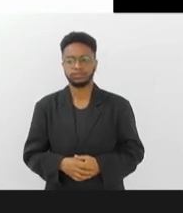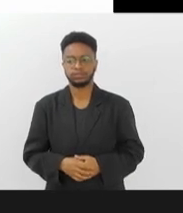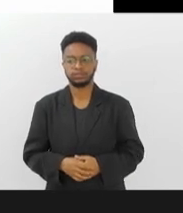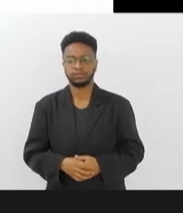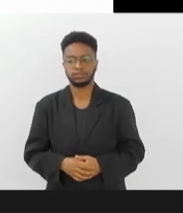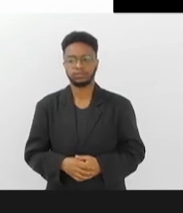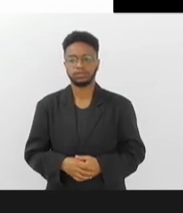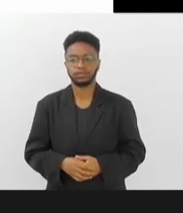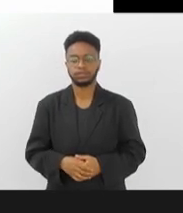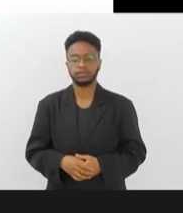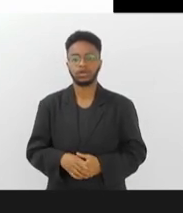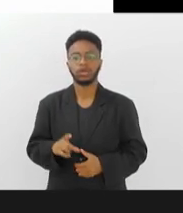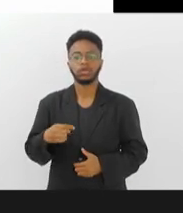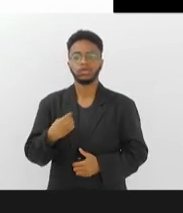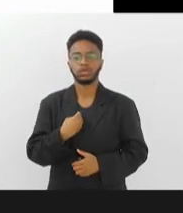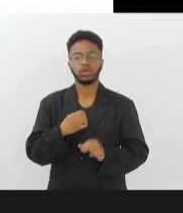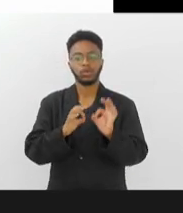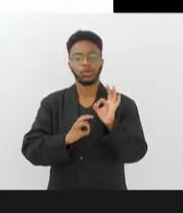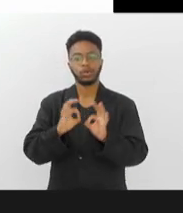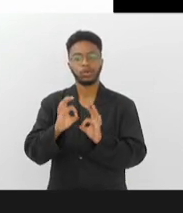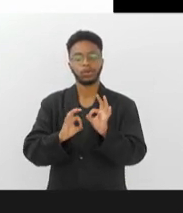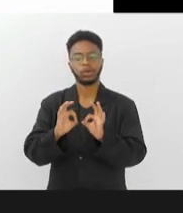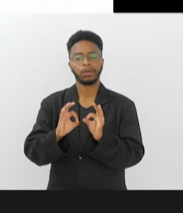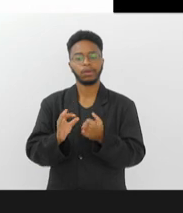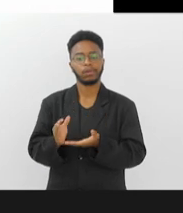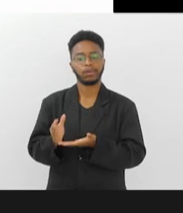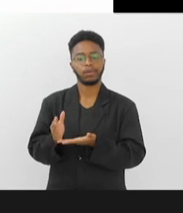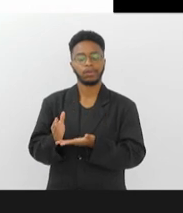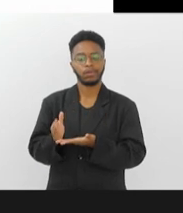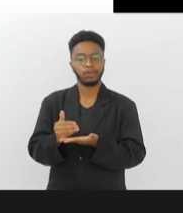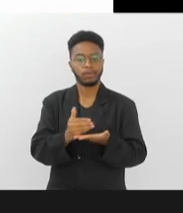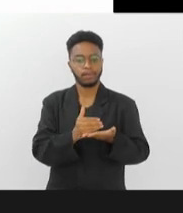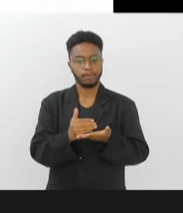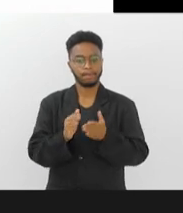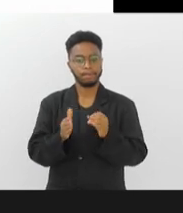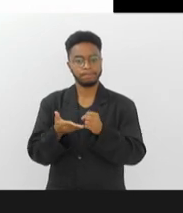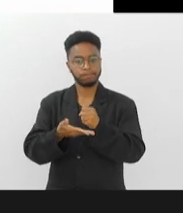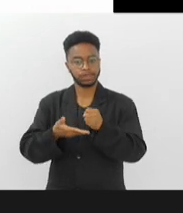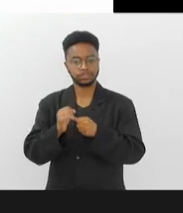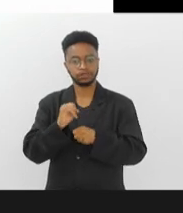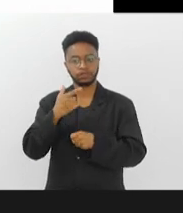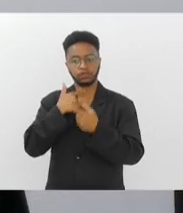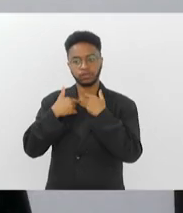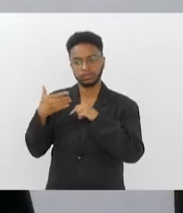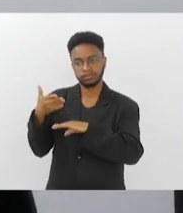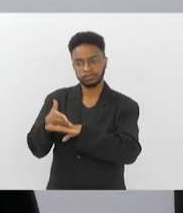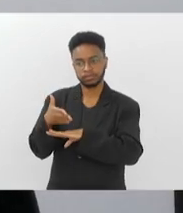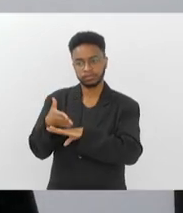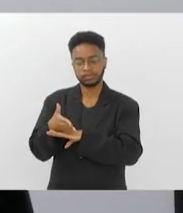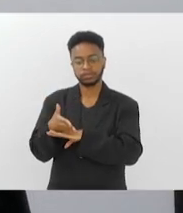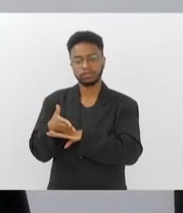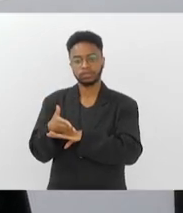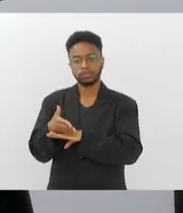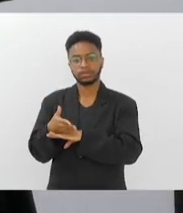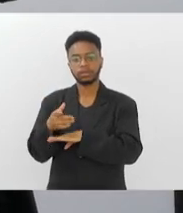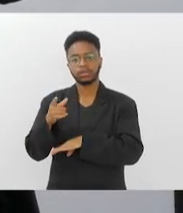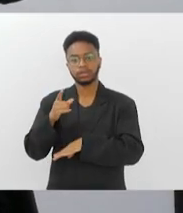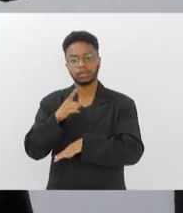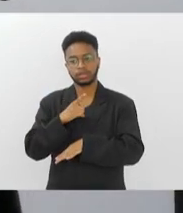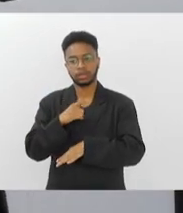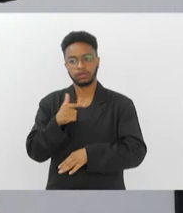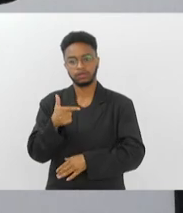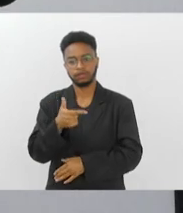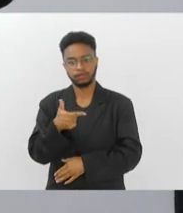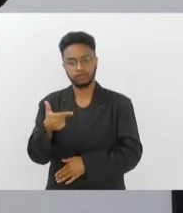Nós montamos um pacote básico, tá, para quem queira participar, onde que a gente coloca um pacote de